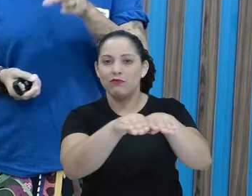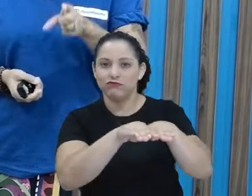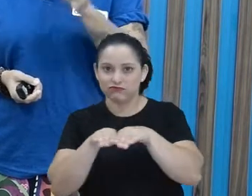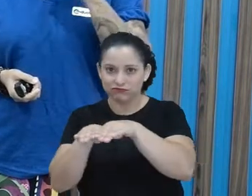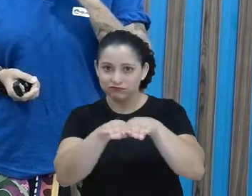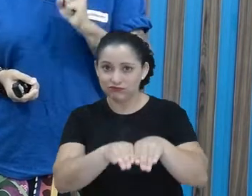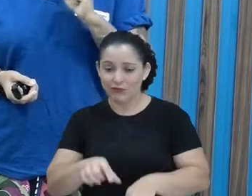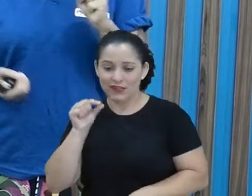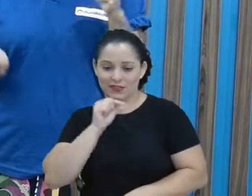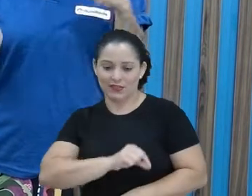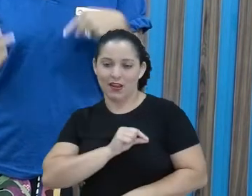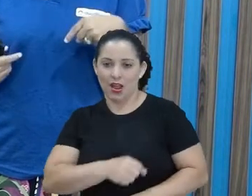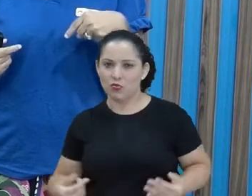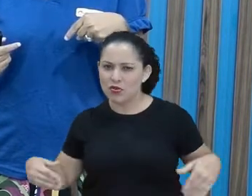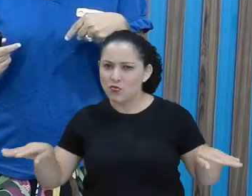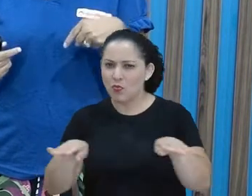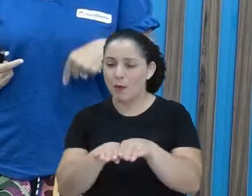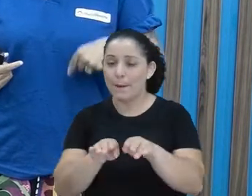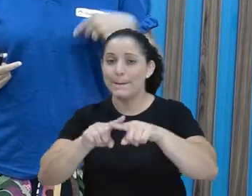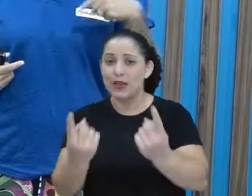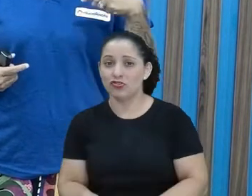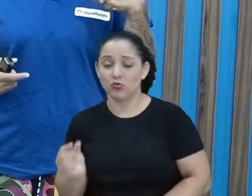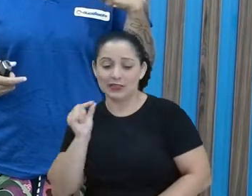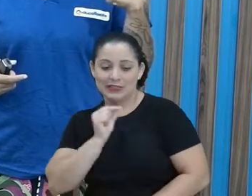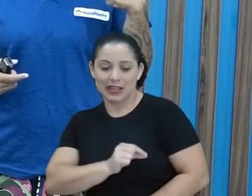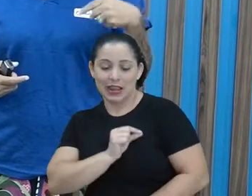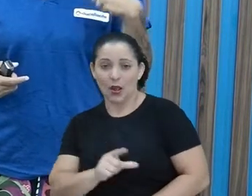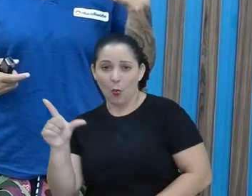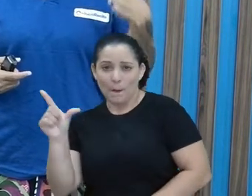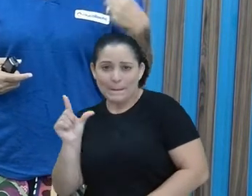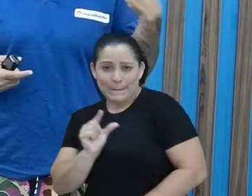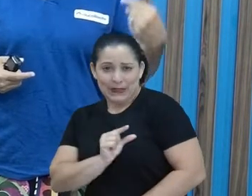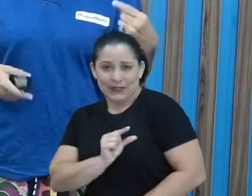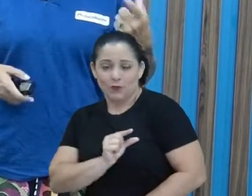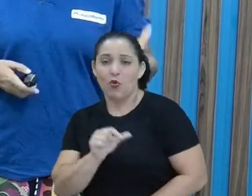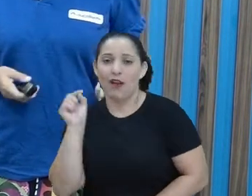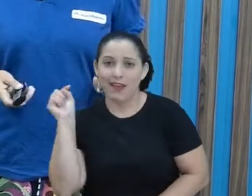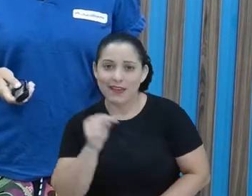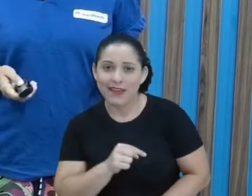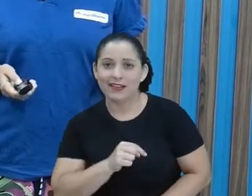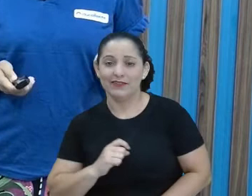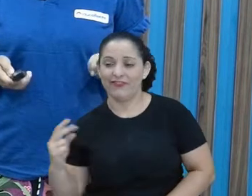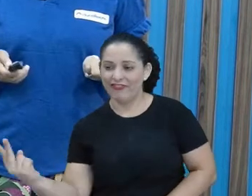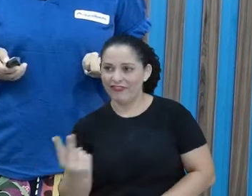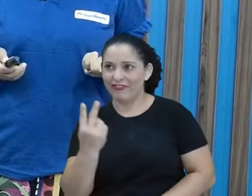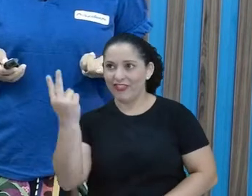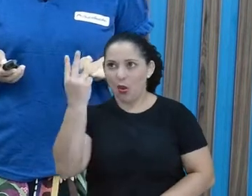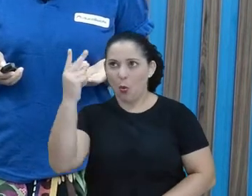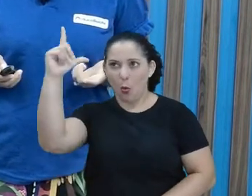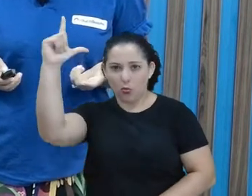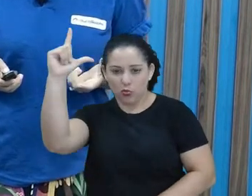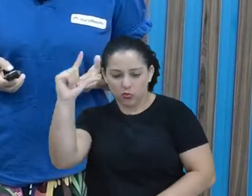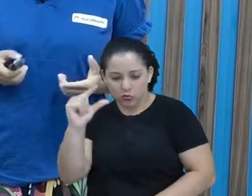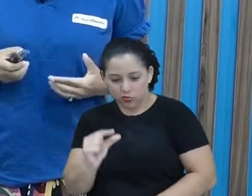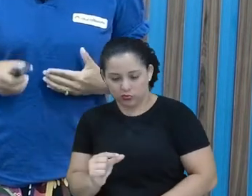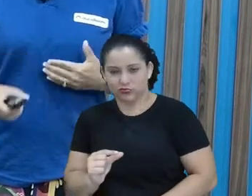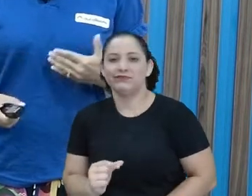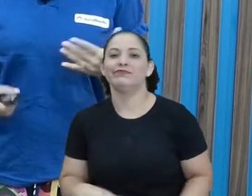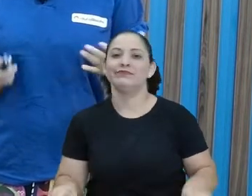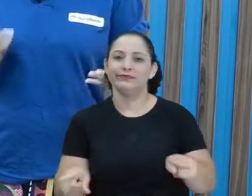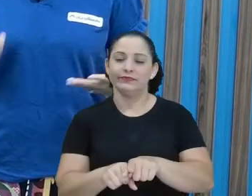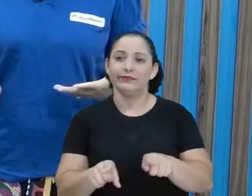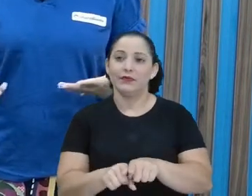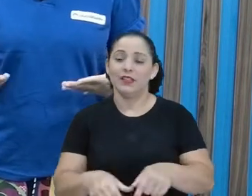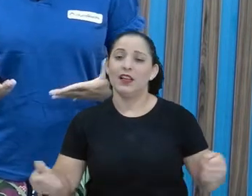que é importante ressaltar que o nosso salário mínimo está super desvalorizado, tá? E aí eu deixo